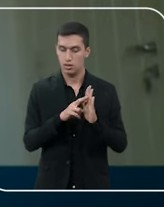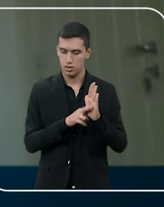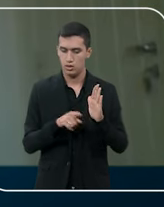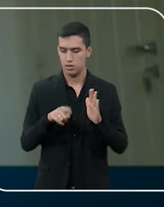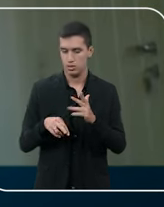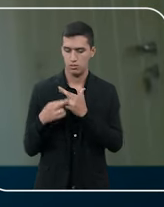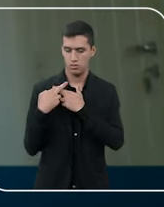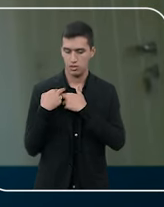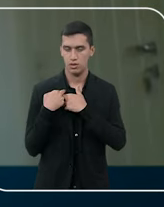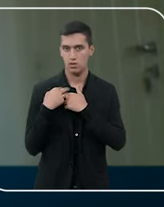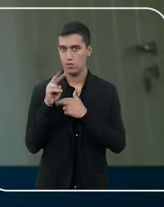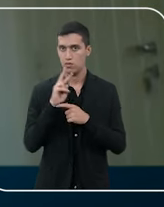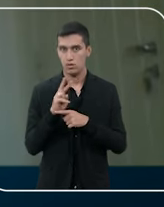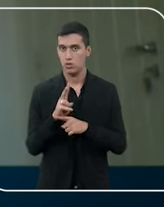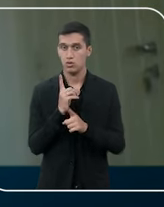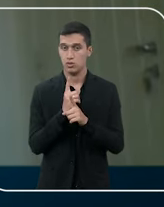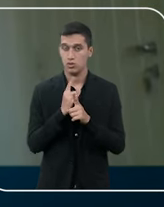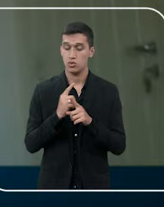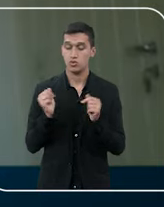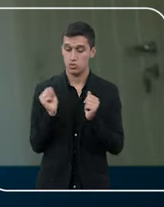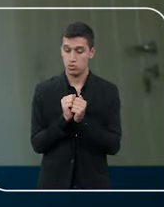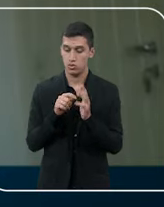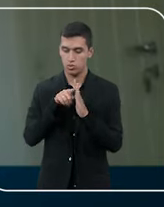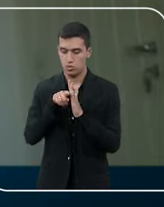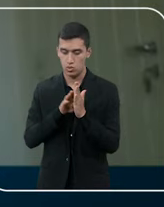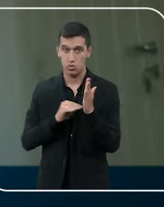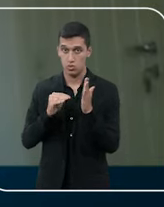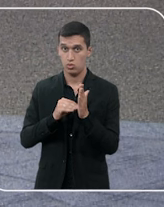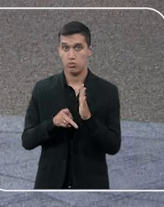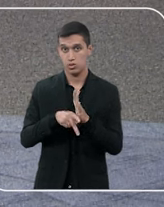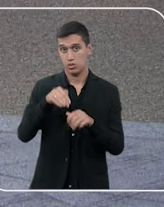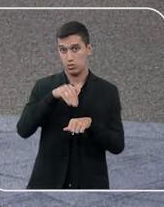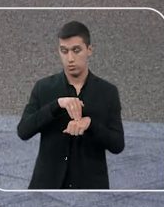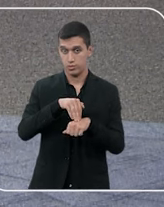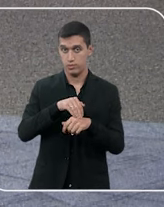responsabilidade subjetiva com a aferição da culpa.